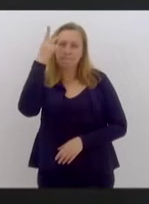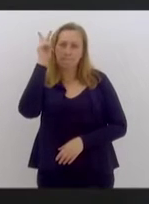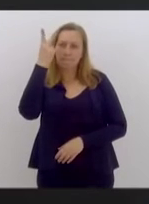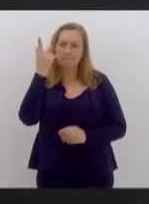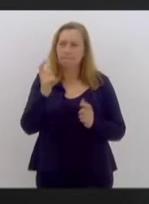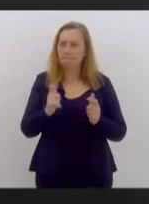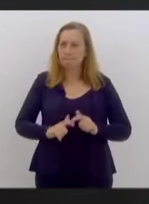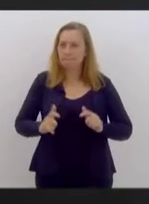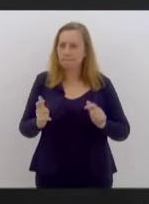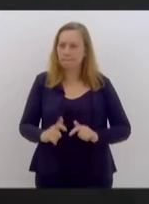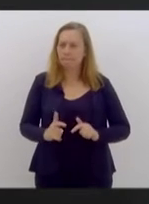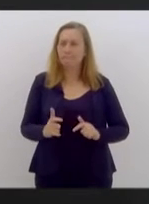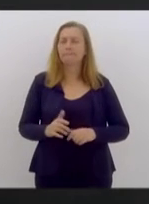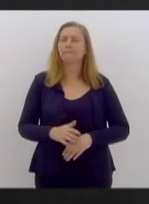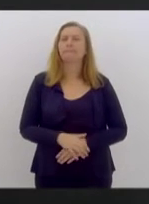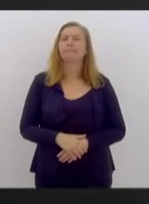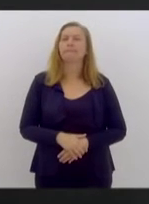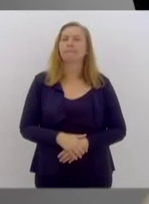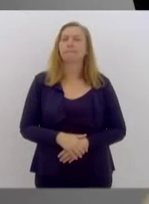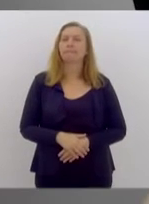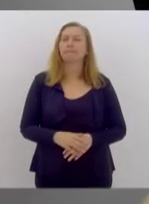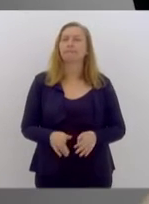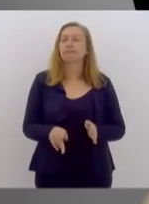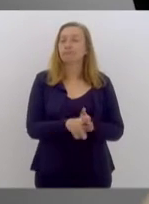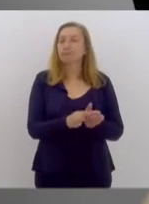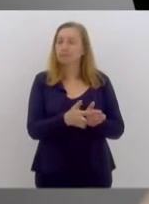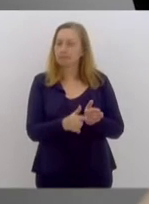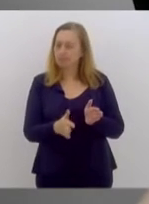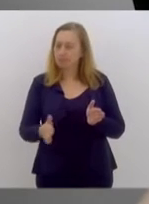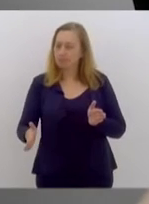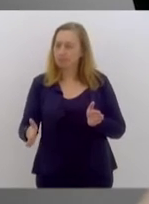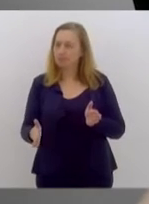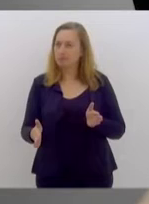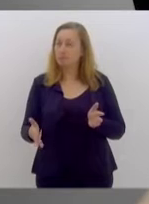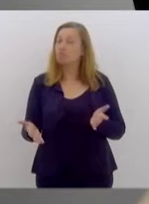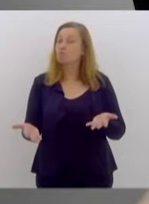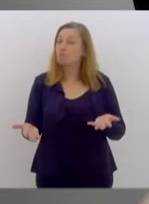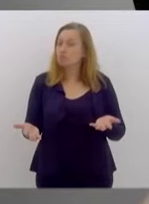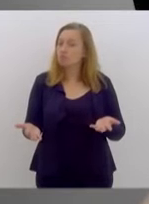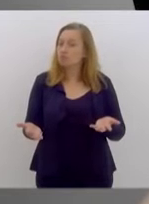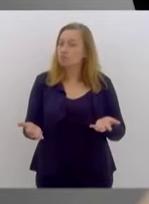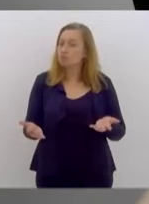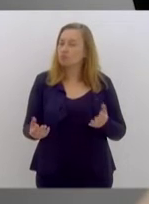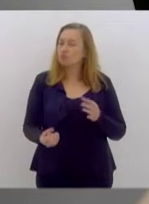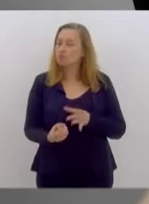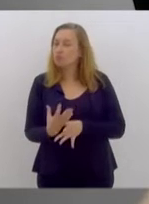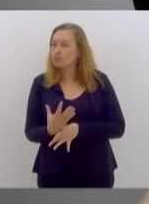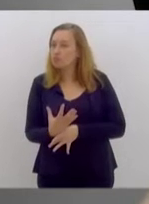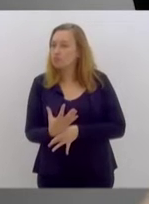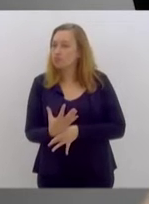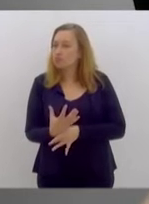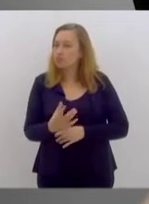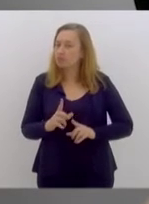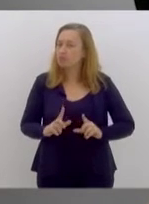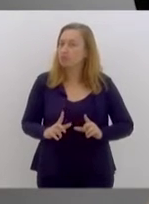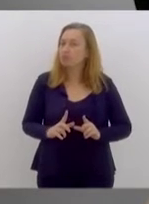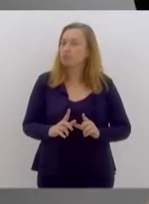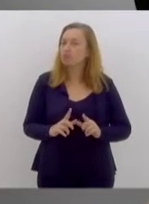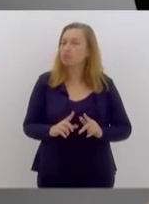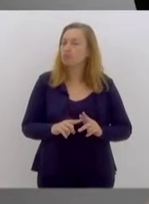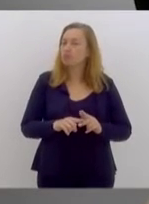e faz do pós-parte de um processo de instalação e operação